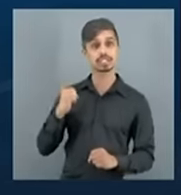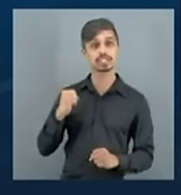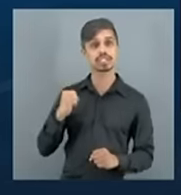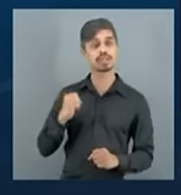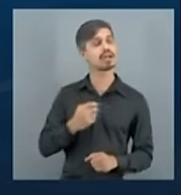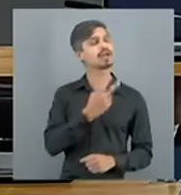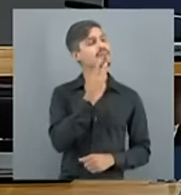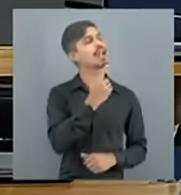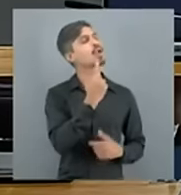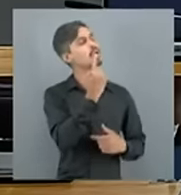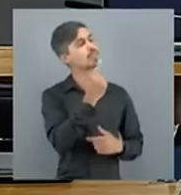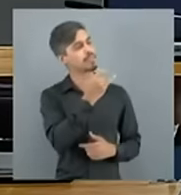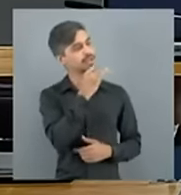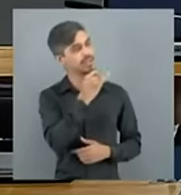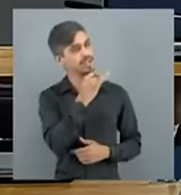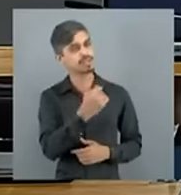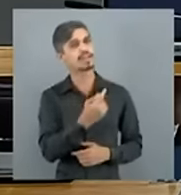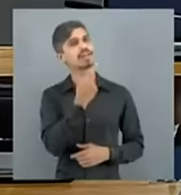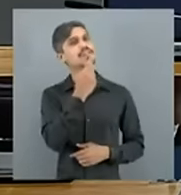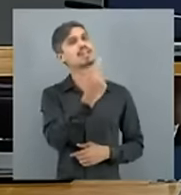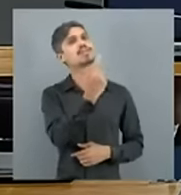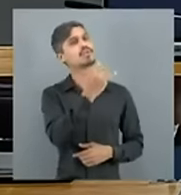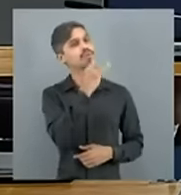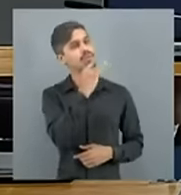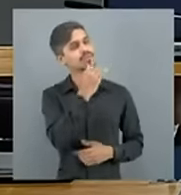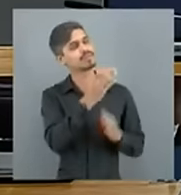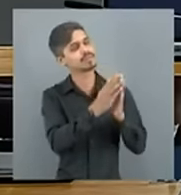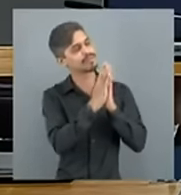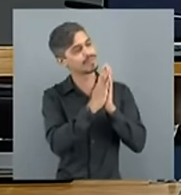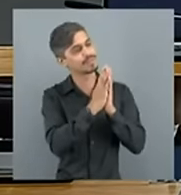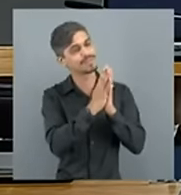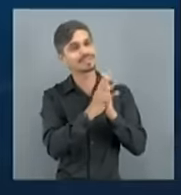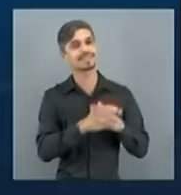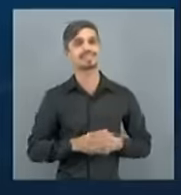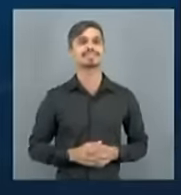Pode dizer um, grande, por exemplo? Isso. Diga um, pelo amor de Deus.